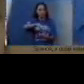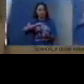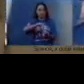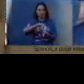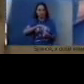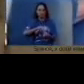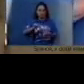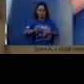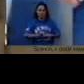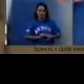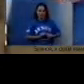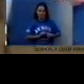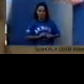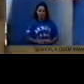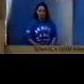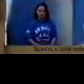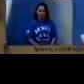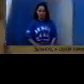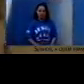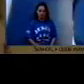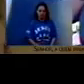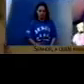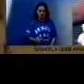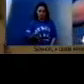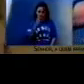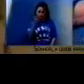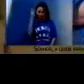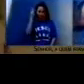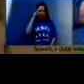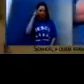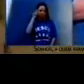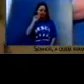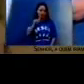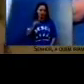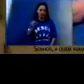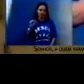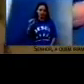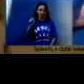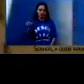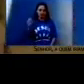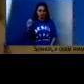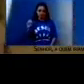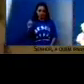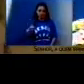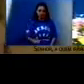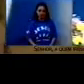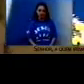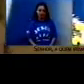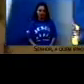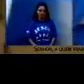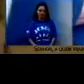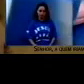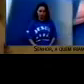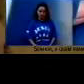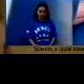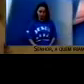na história em que o sapo virou príncipe. Eu vou dizer a verdade a vocês, eu me impressiono é com a princesa que beijou o sapo.